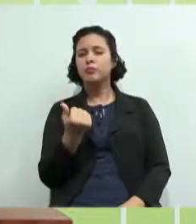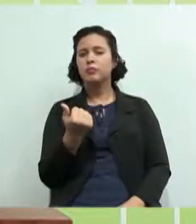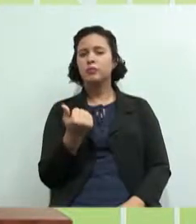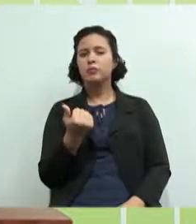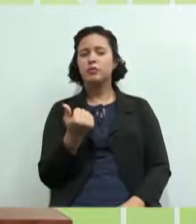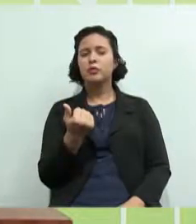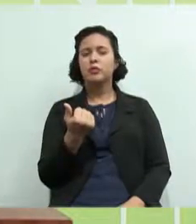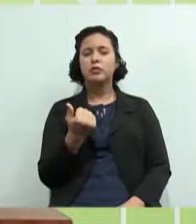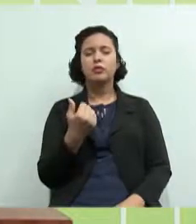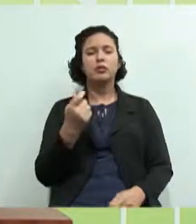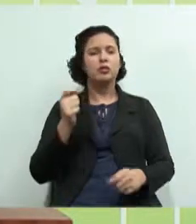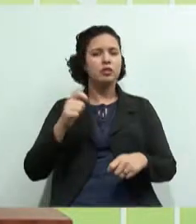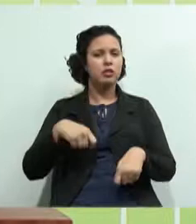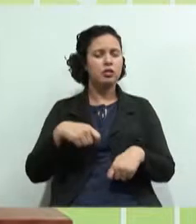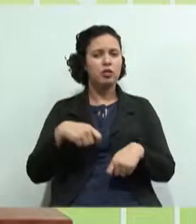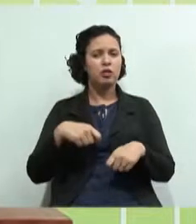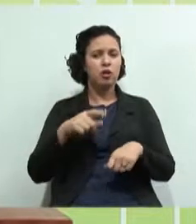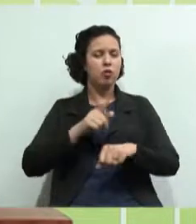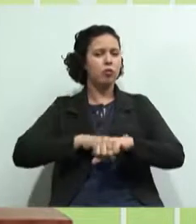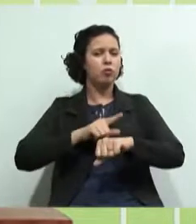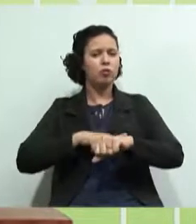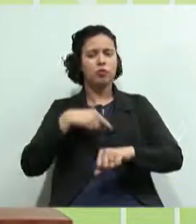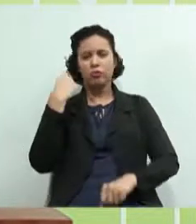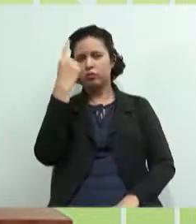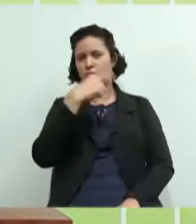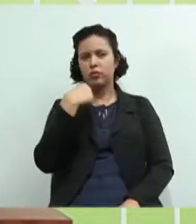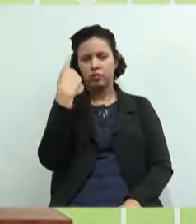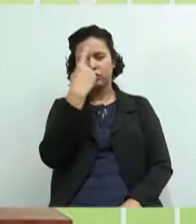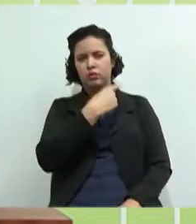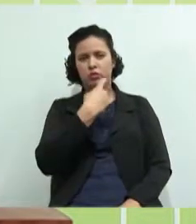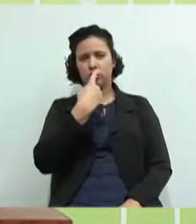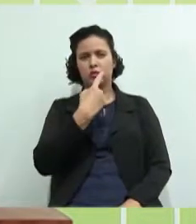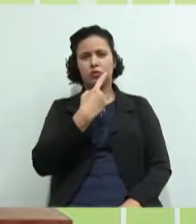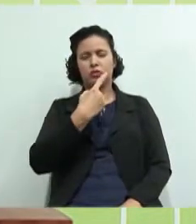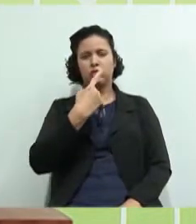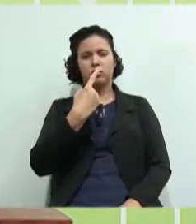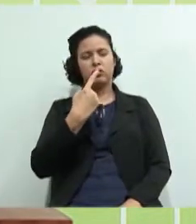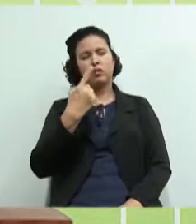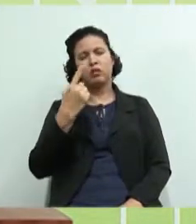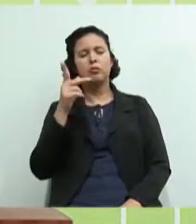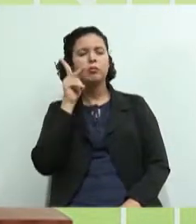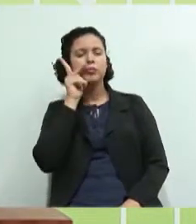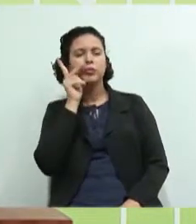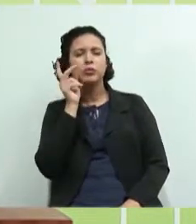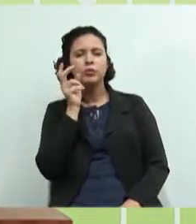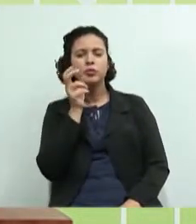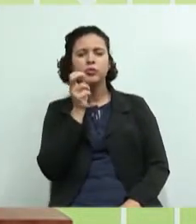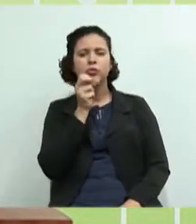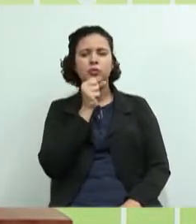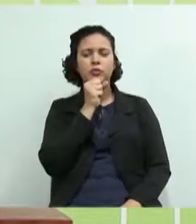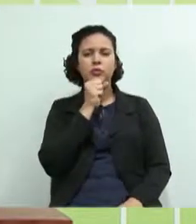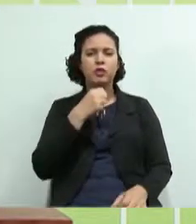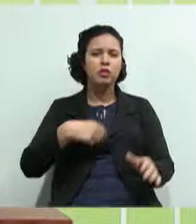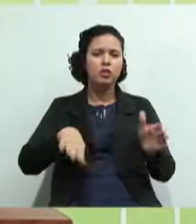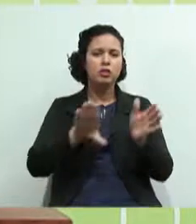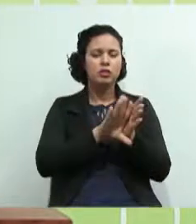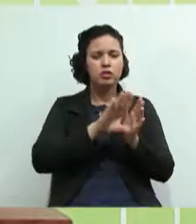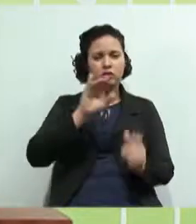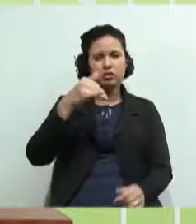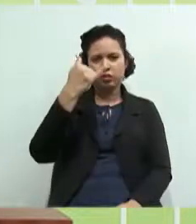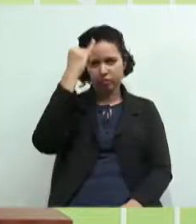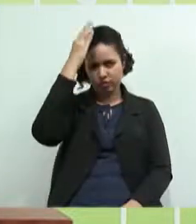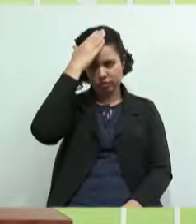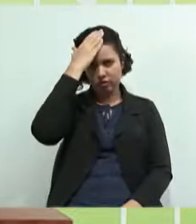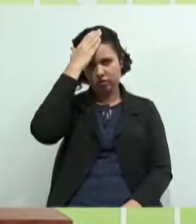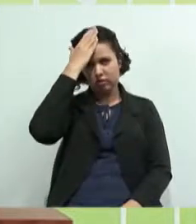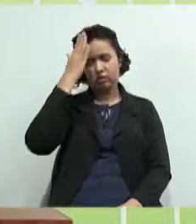saber, quantas horas vão durar, né? De determinado ponto A até o ponto B, ou de Porto Velho a de Paraná. Será